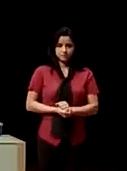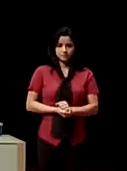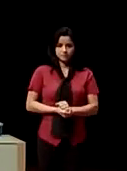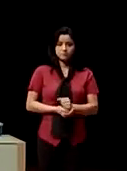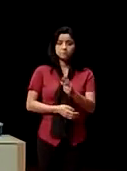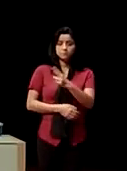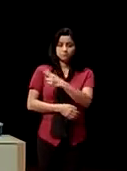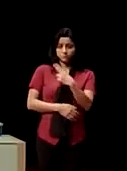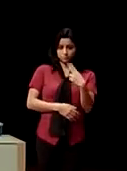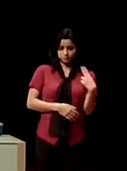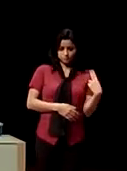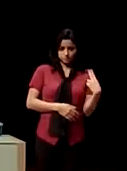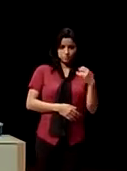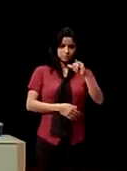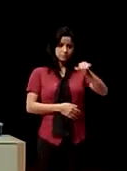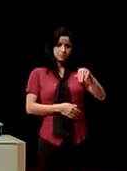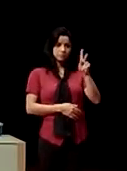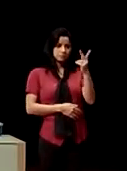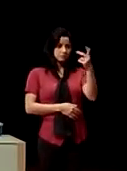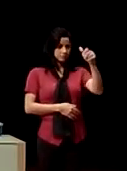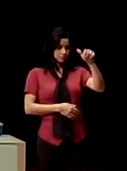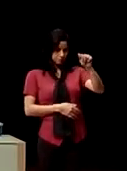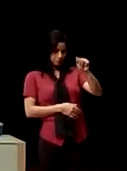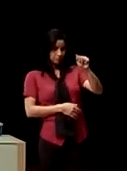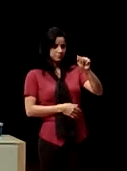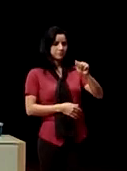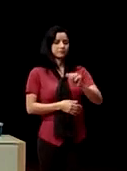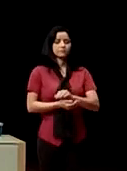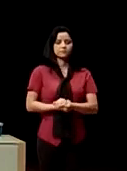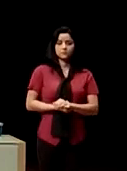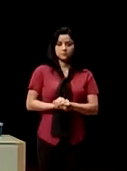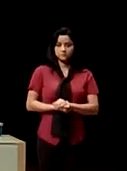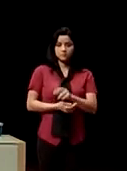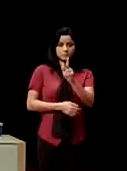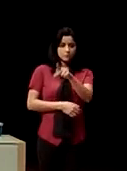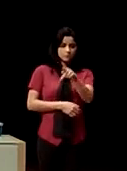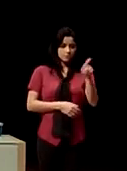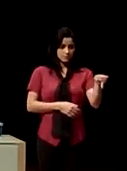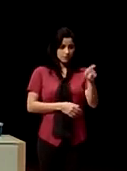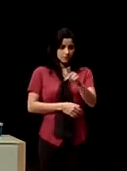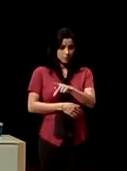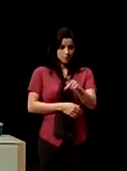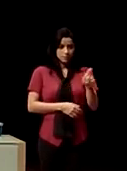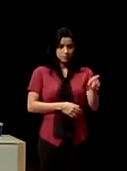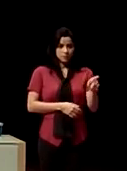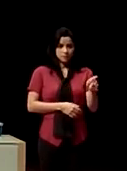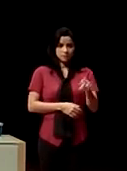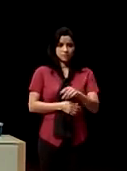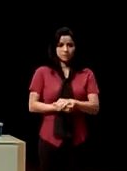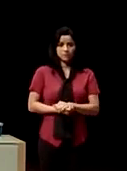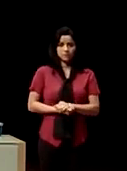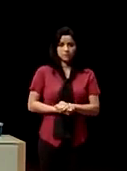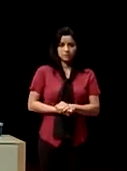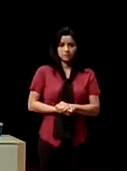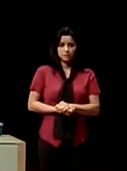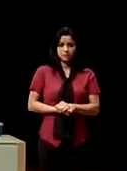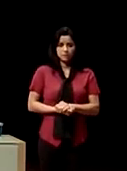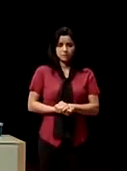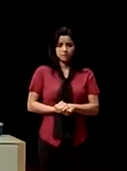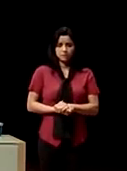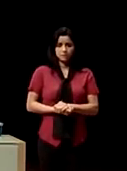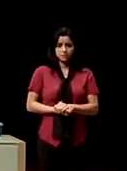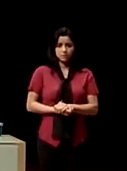My name. Meu nome é Juha Hämäläinen. I'm professor of social pedagogy at the University